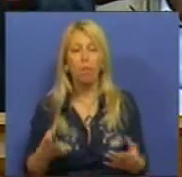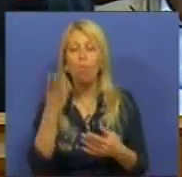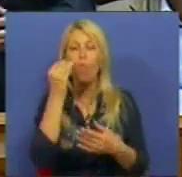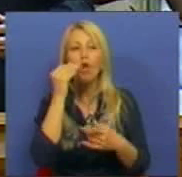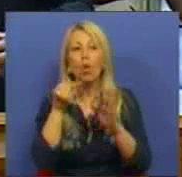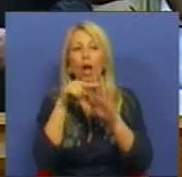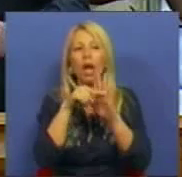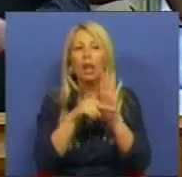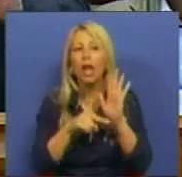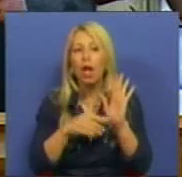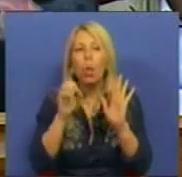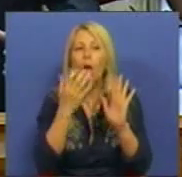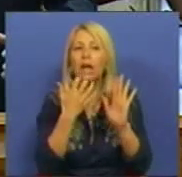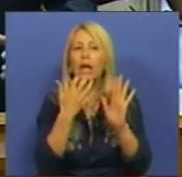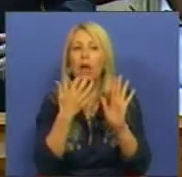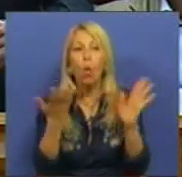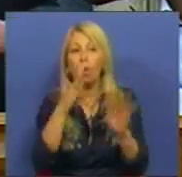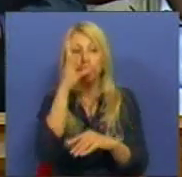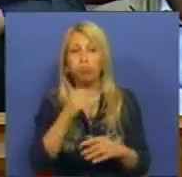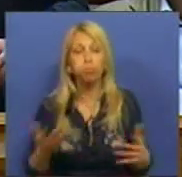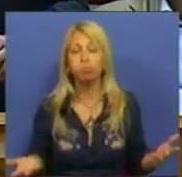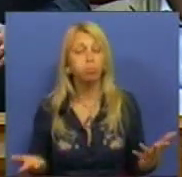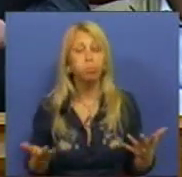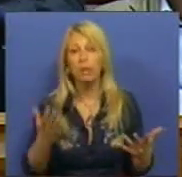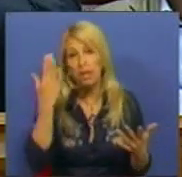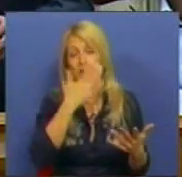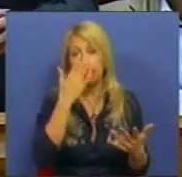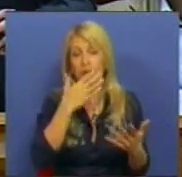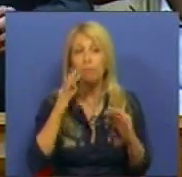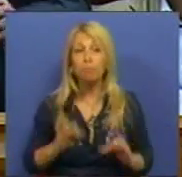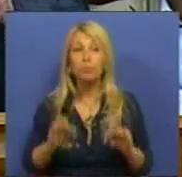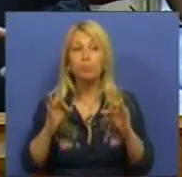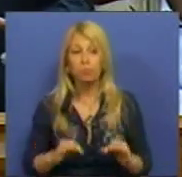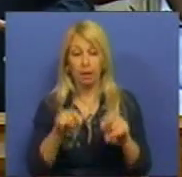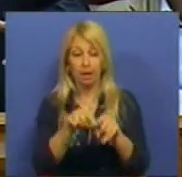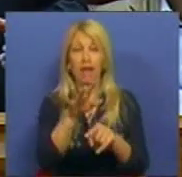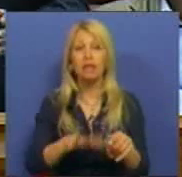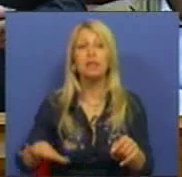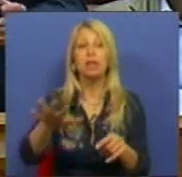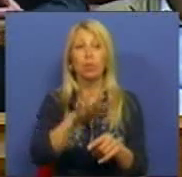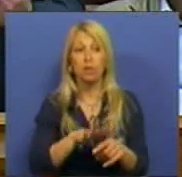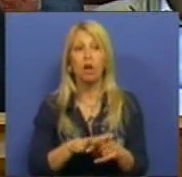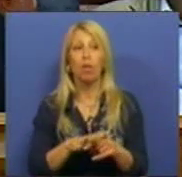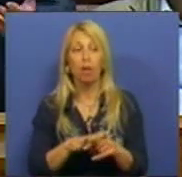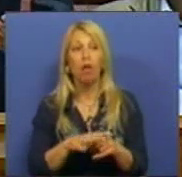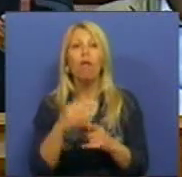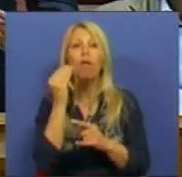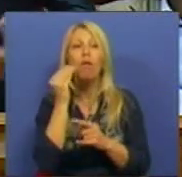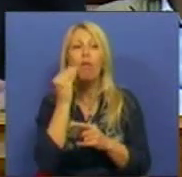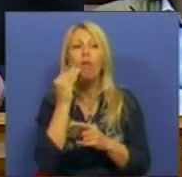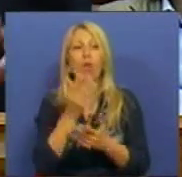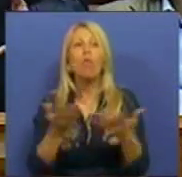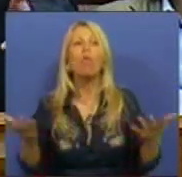muito rigor, exatamente se nessas circunstâncias como é que